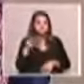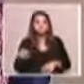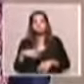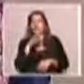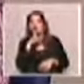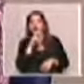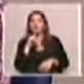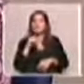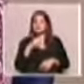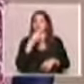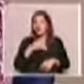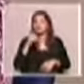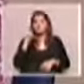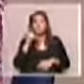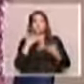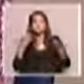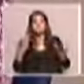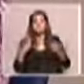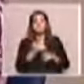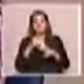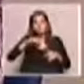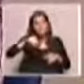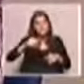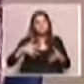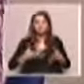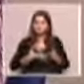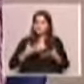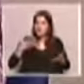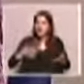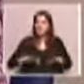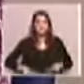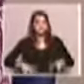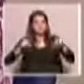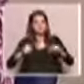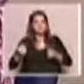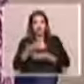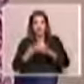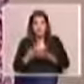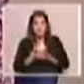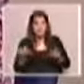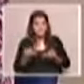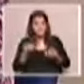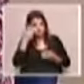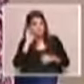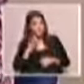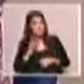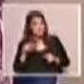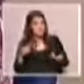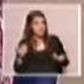desta dinâmica na perspectiva da dinâmica local, territorial, da perspectiva económica, não esquecer também este lado.